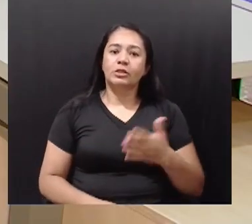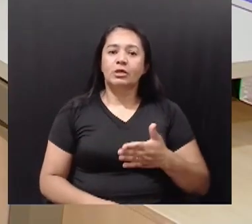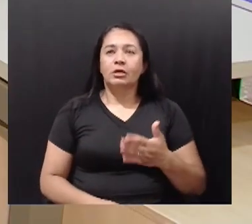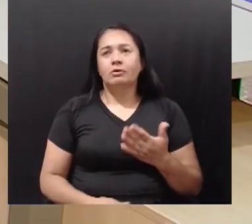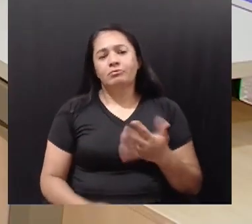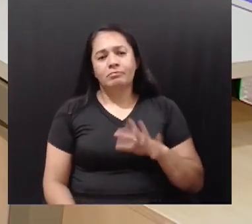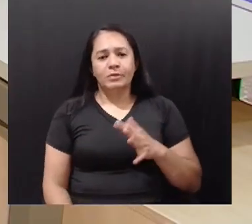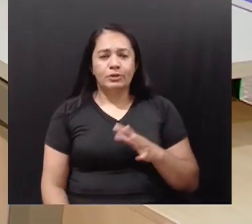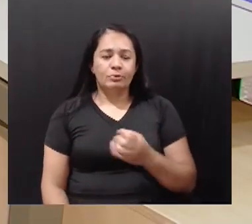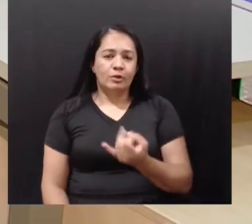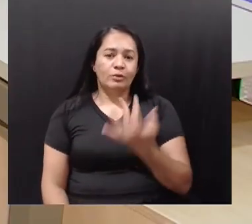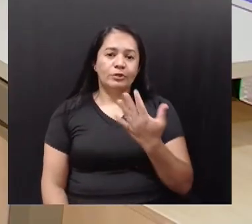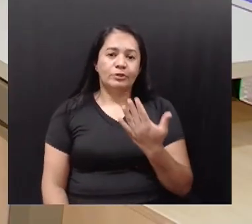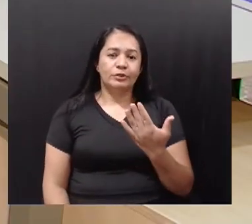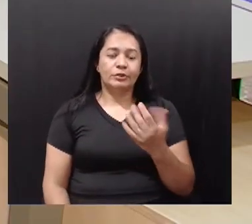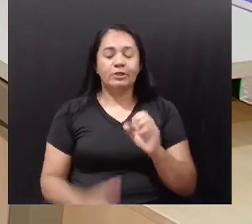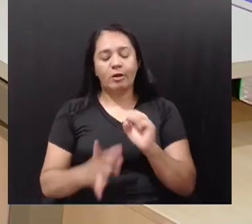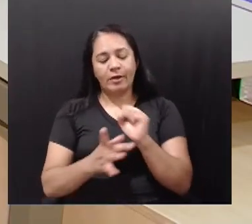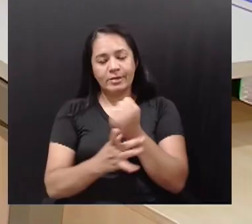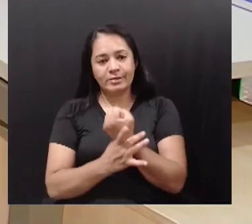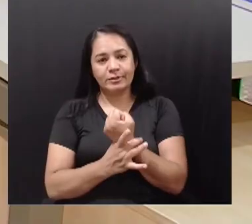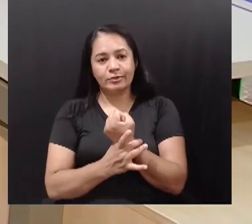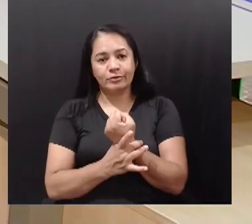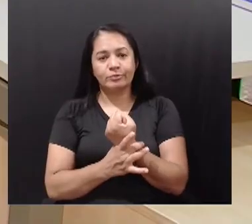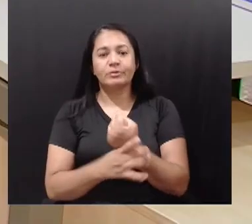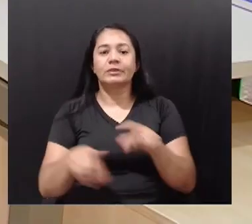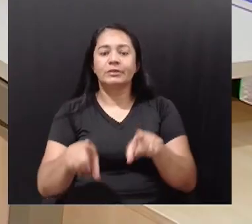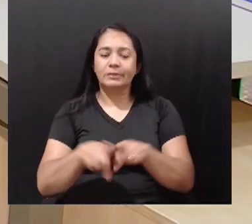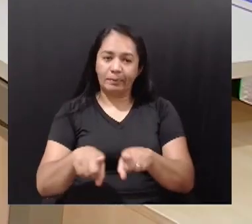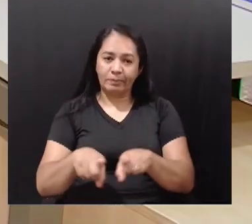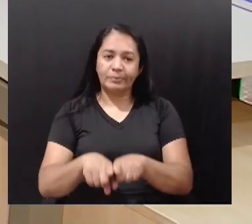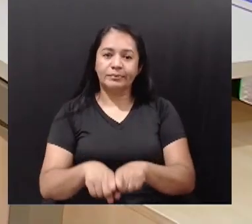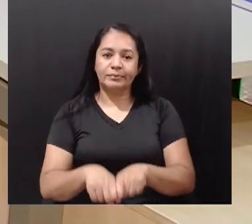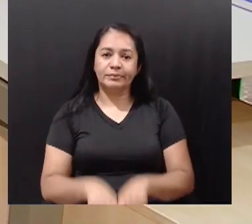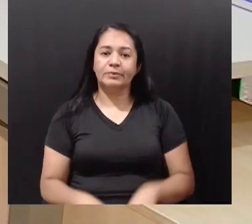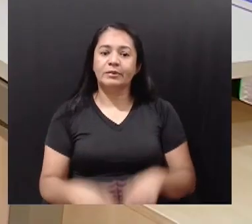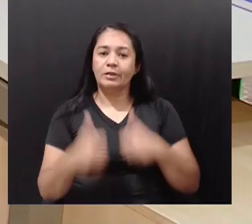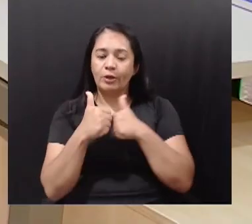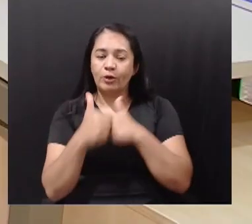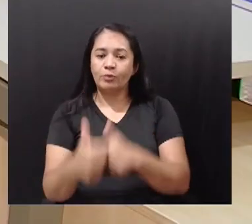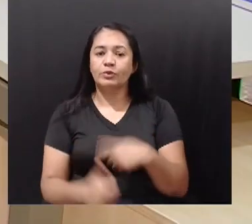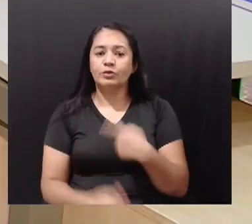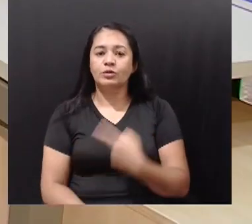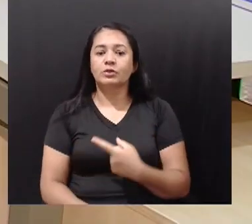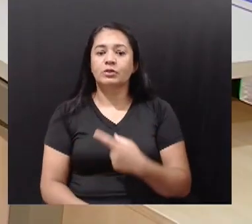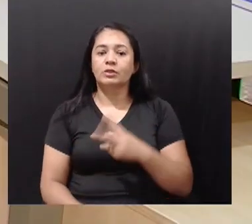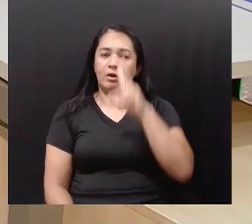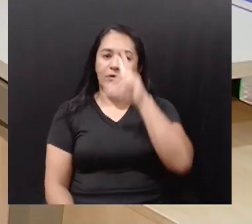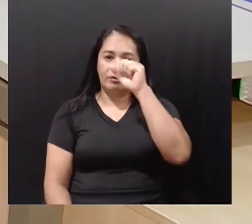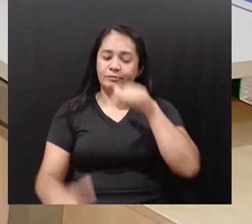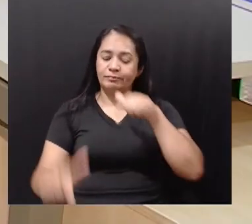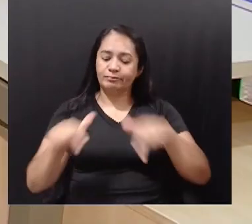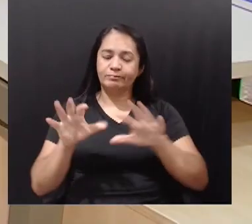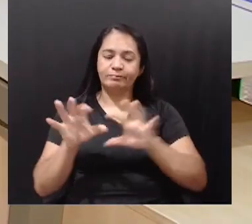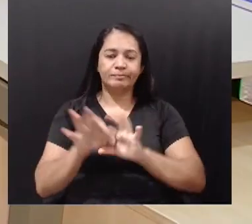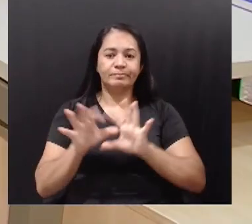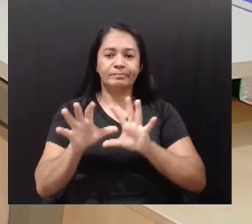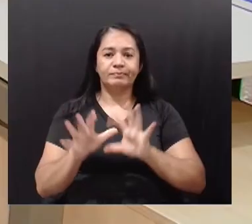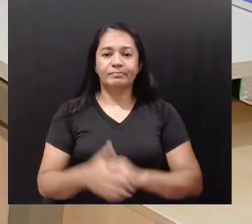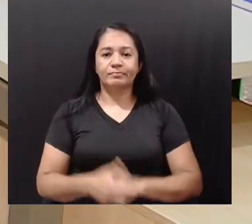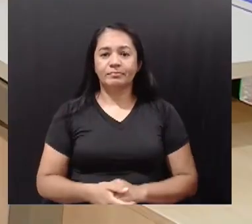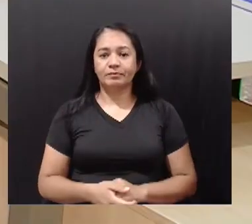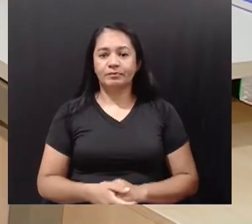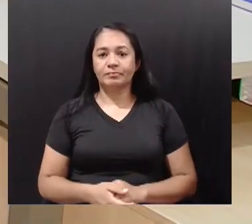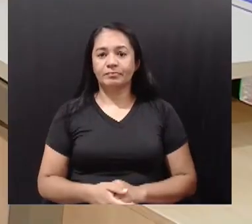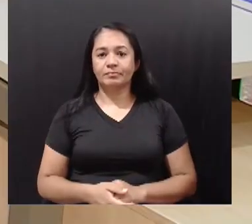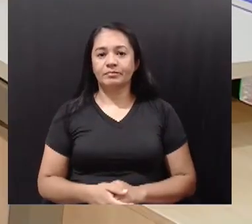uma segurança ali que 3 contratos ao menos eles vão acompanhar, para a gente ter essa força de trabalho disponível. Então esse planejamento anual é uma base para